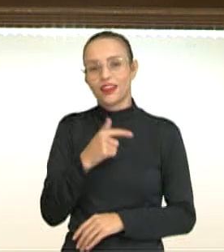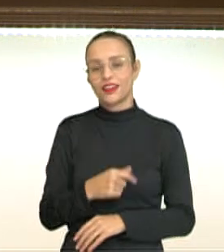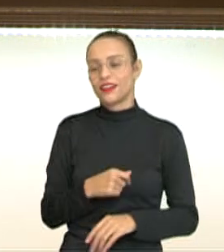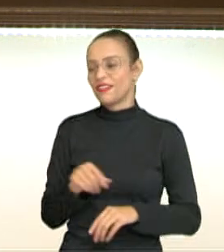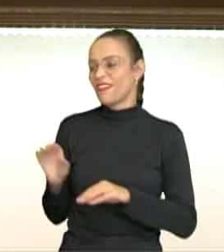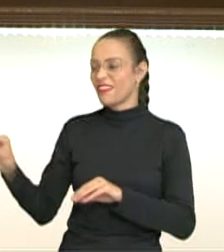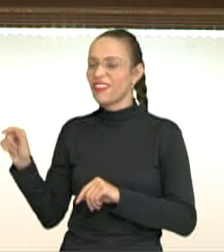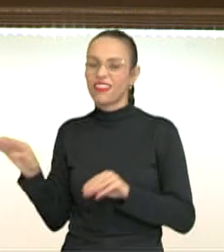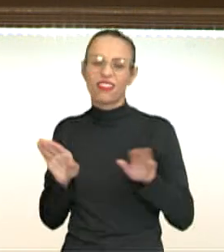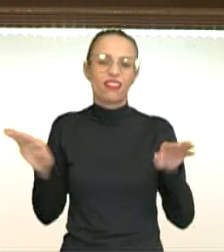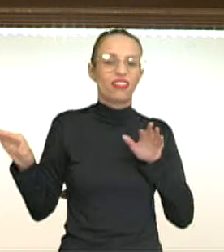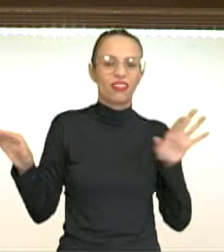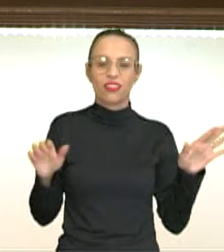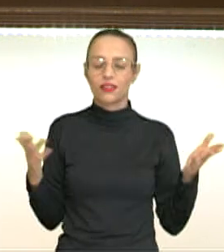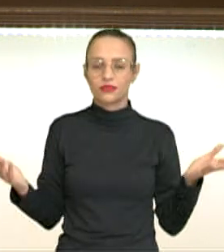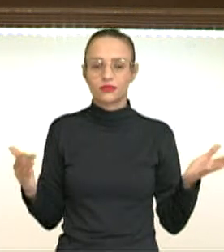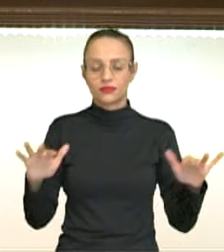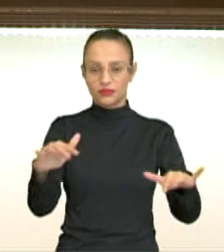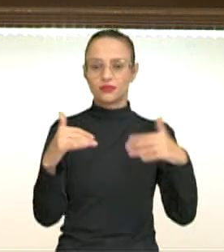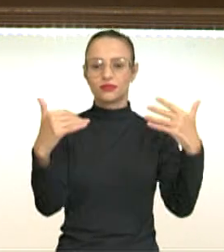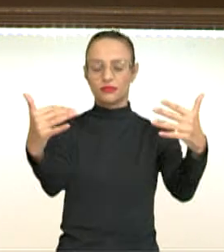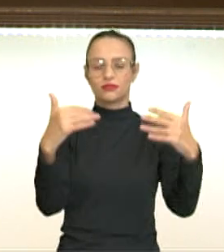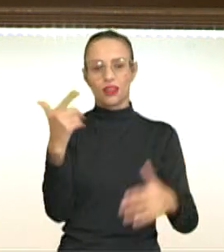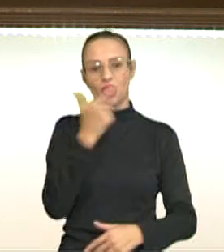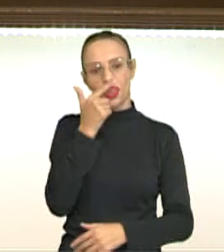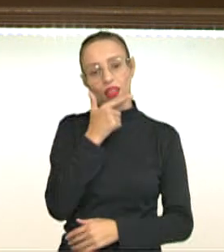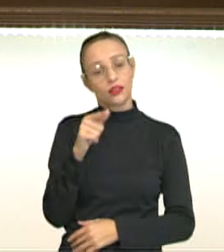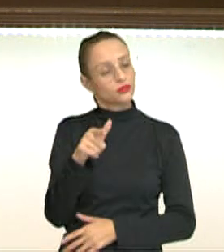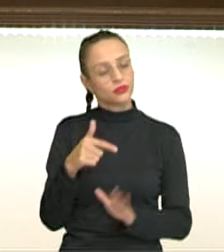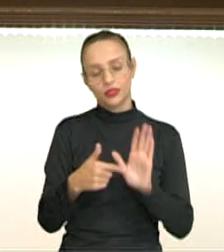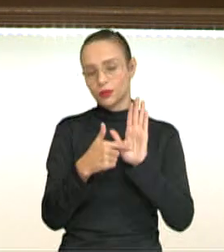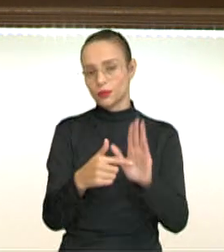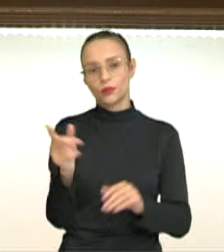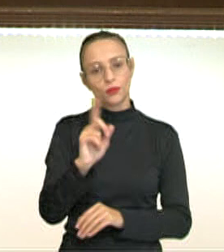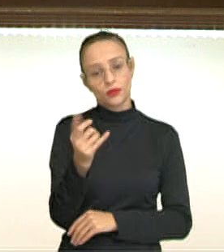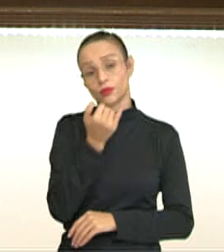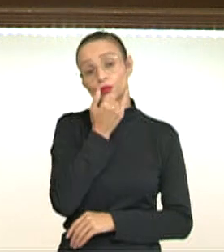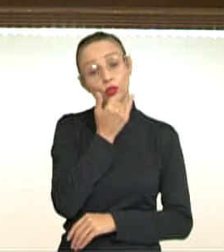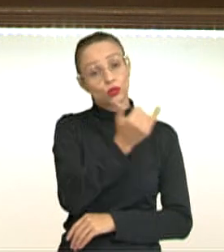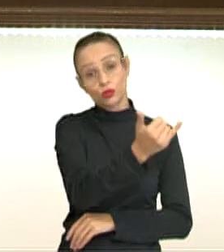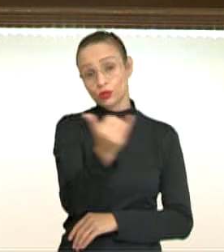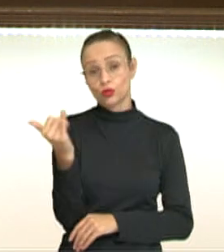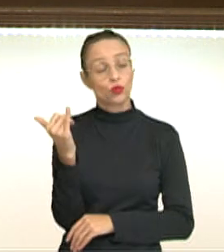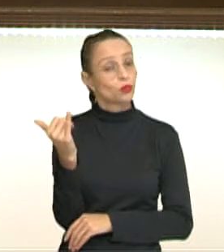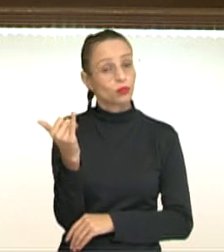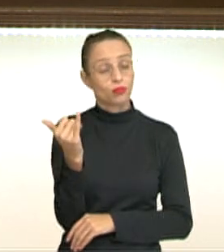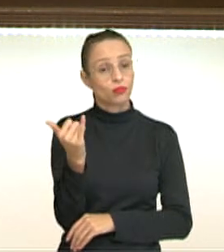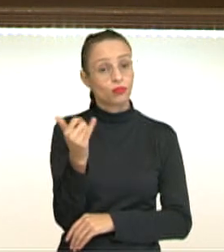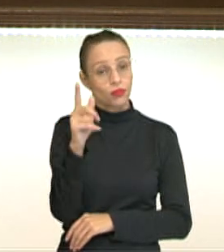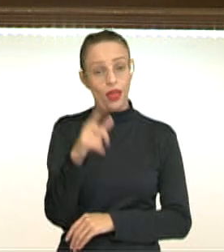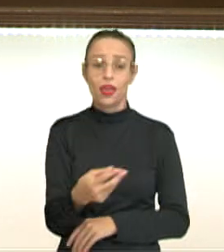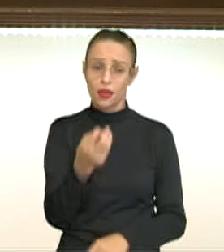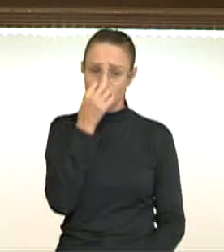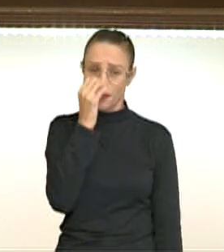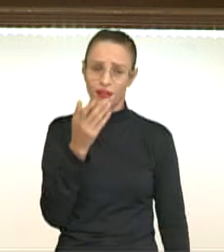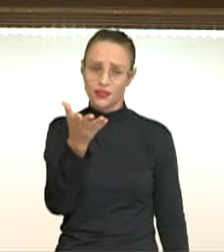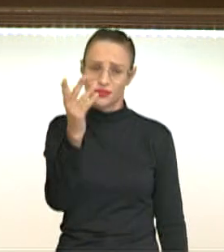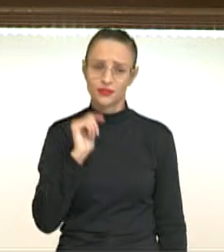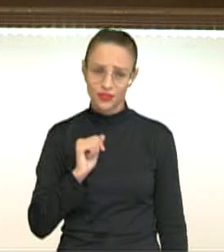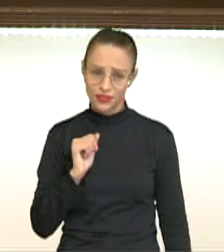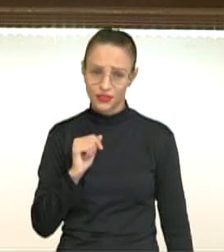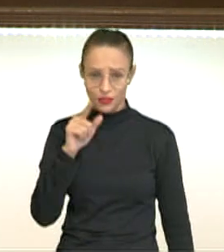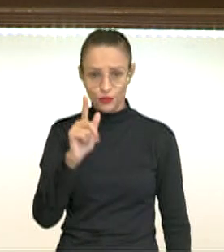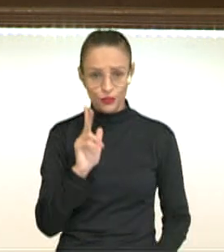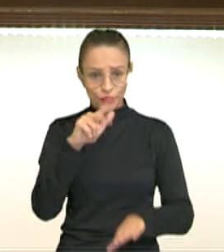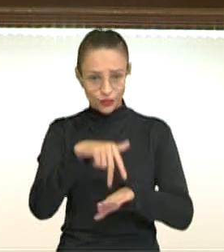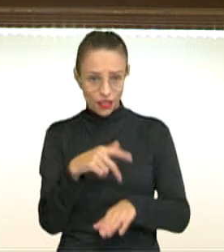com o outro e aí o público ri. Isso não é apresentação, isso me desculpem pela palavra, mas é uma palhaçada. Você está indo